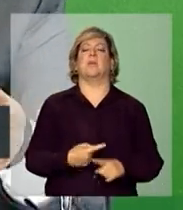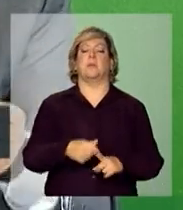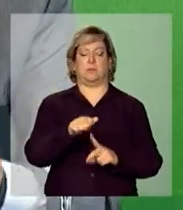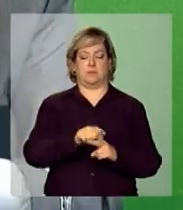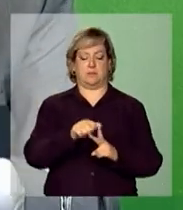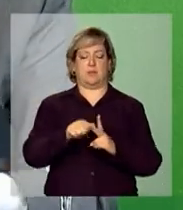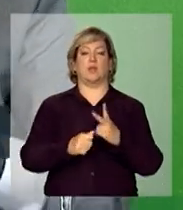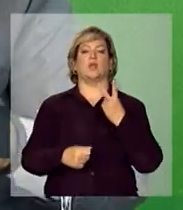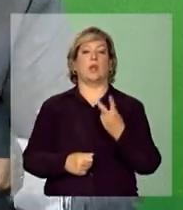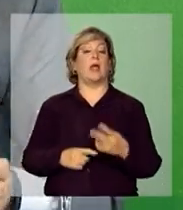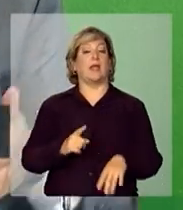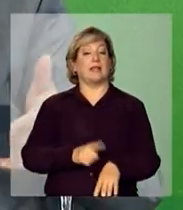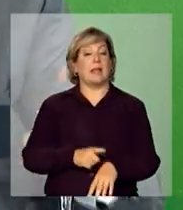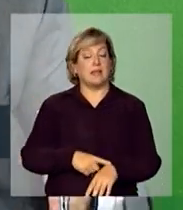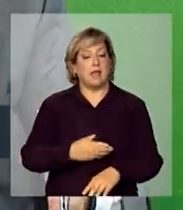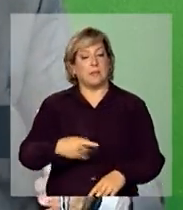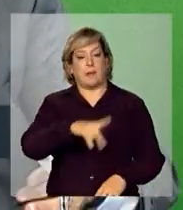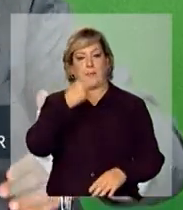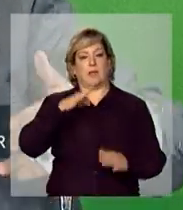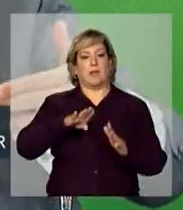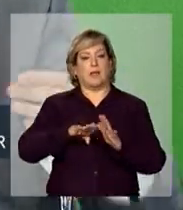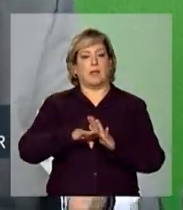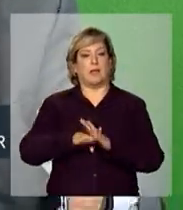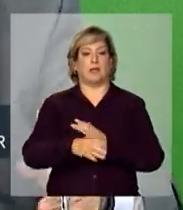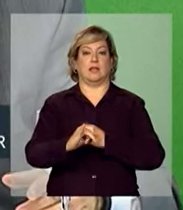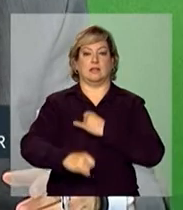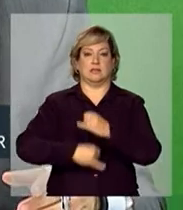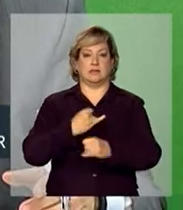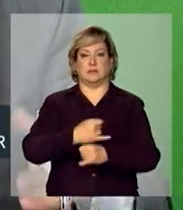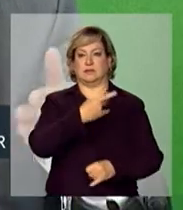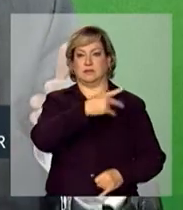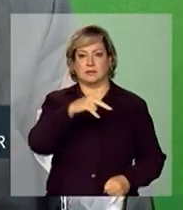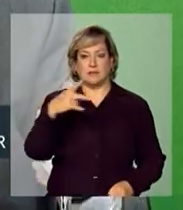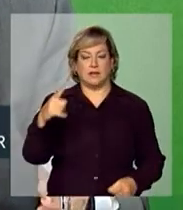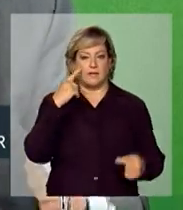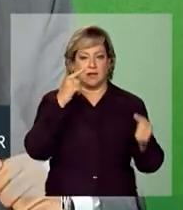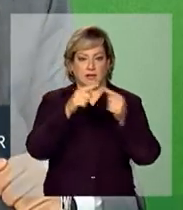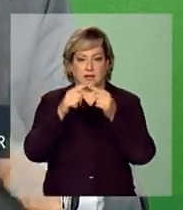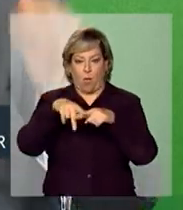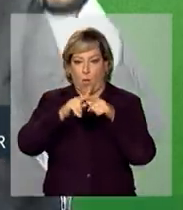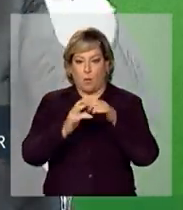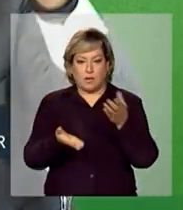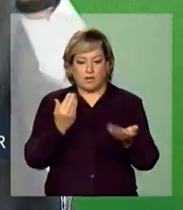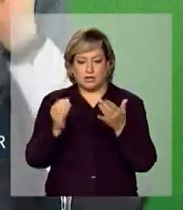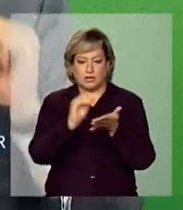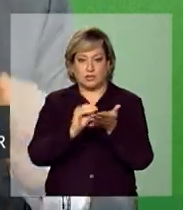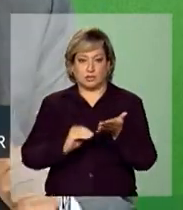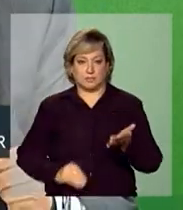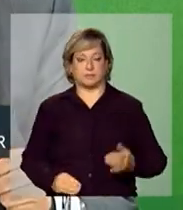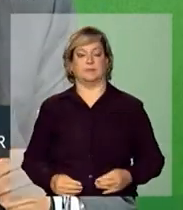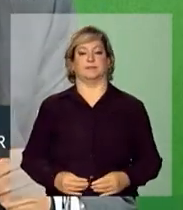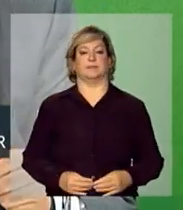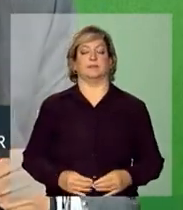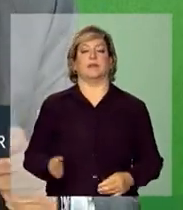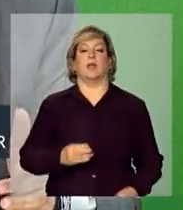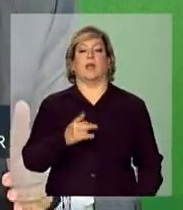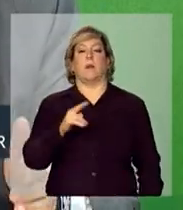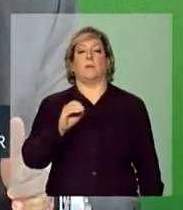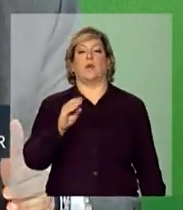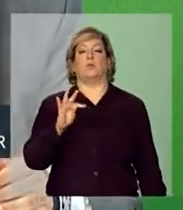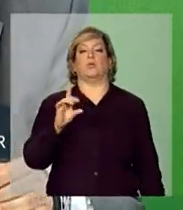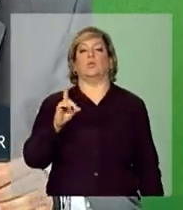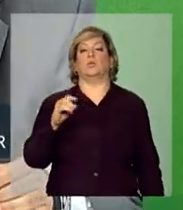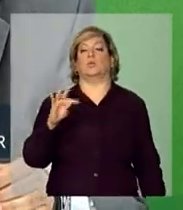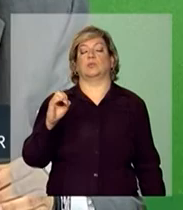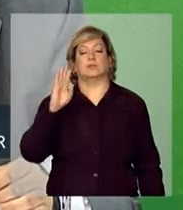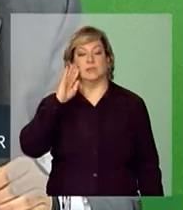para dar tempo para o pessoal se adaptar no seu sítio tomar as meninas etc a medida dos produtos essenciais Qual